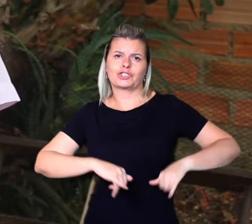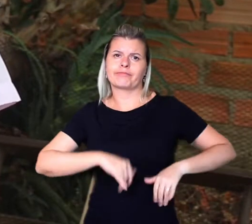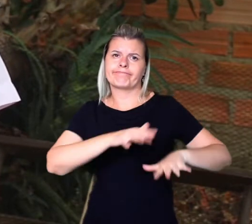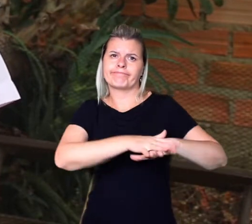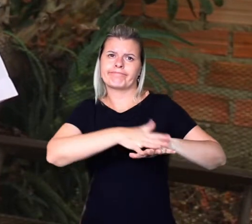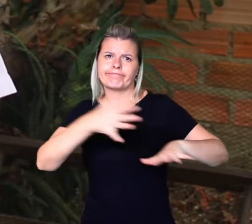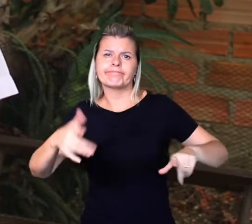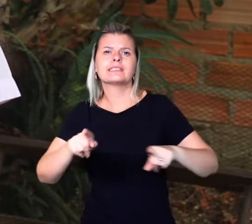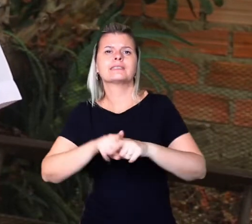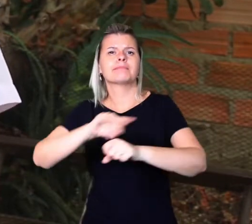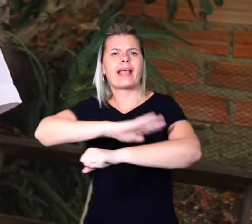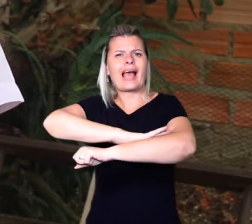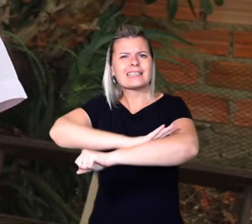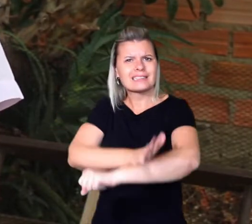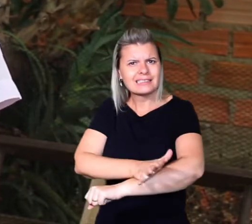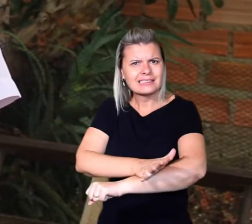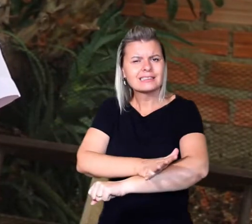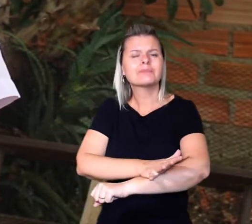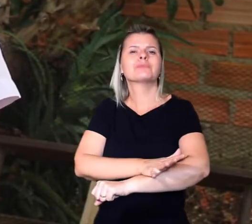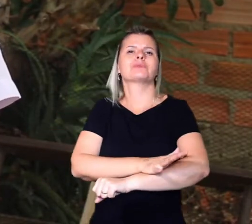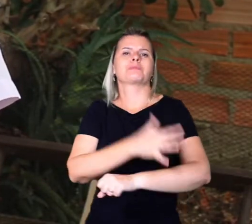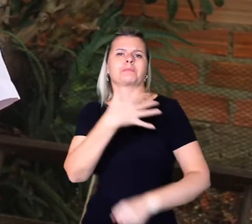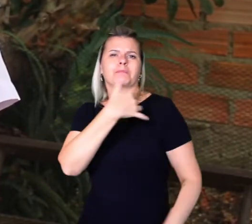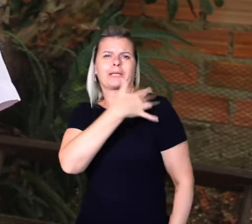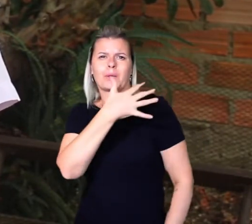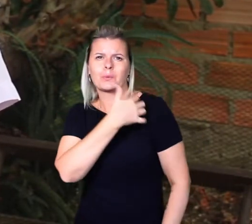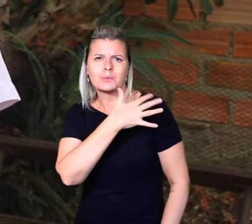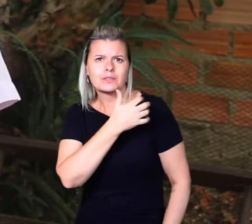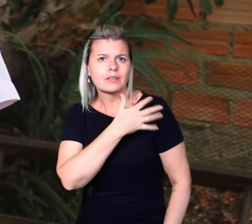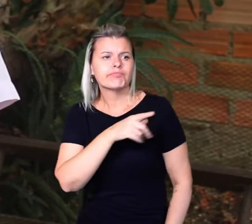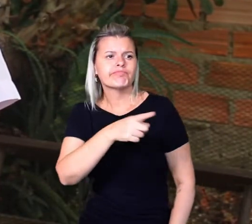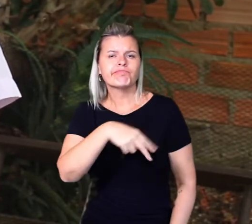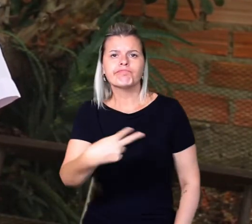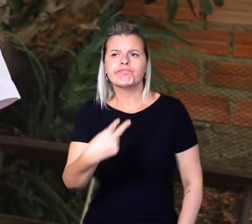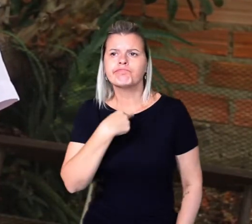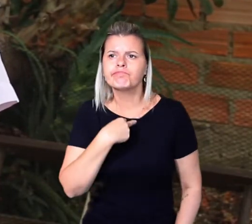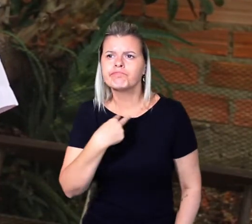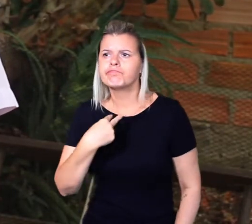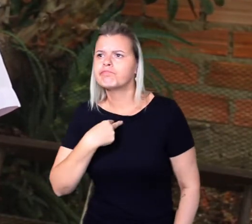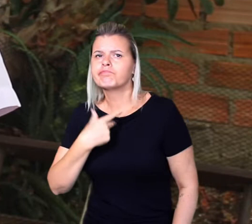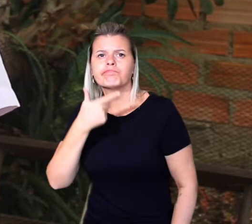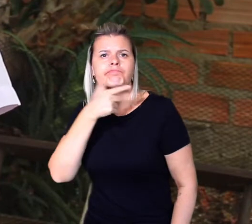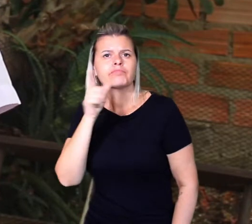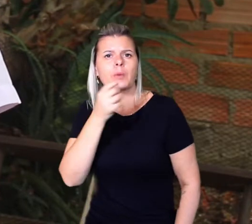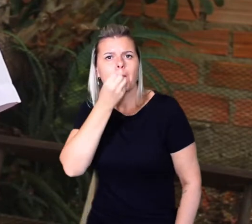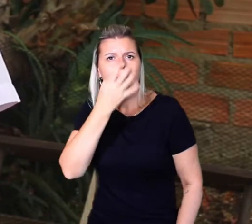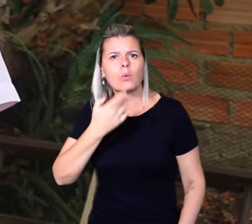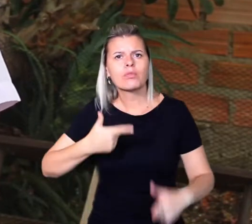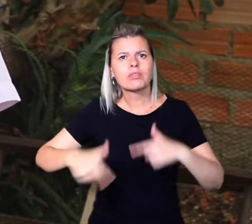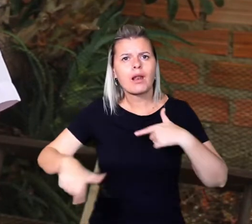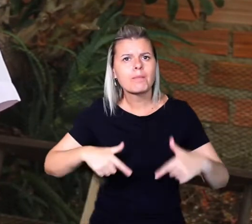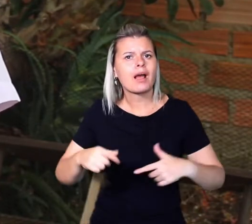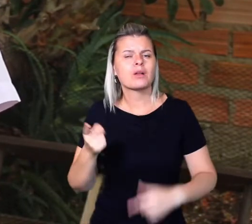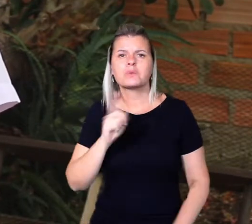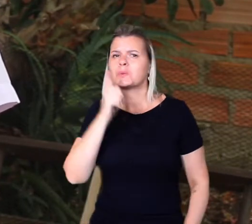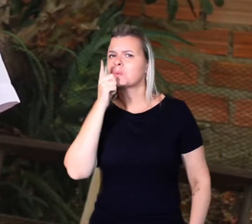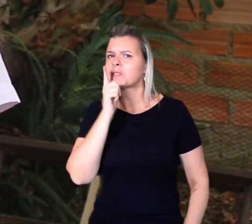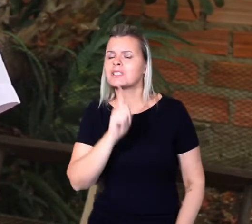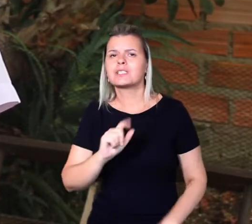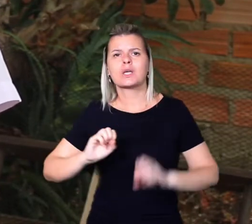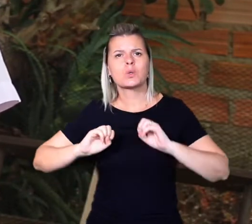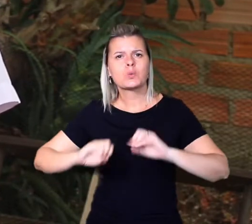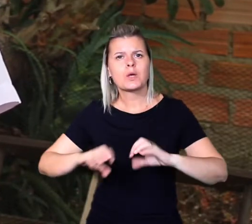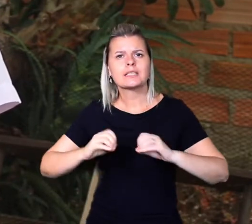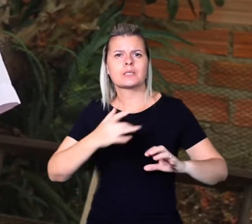e o preconceito que não lhe permitiam melhores oportunidades de trabalho, de acesso à educação e